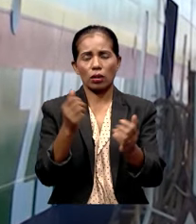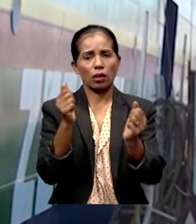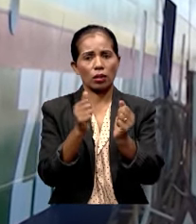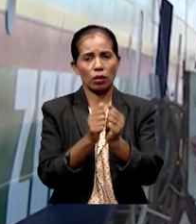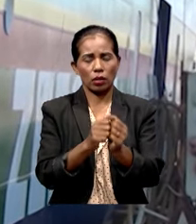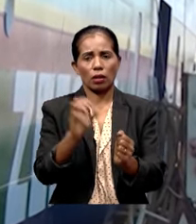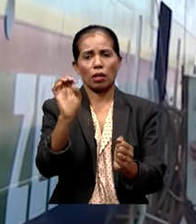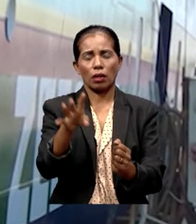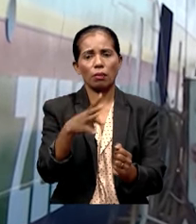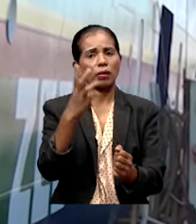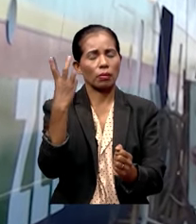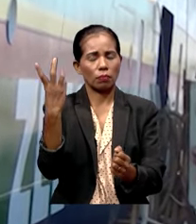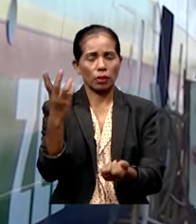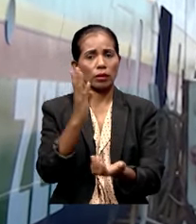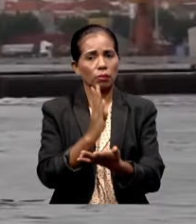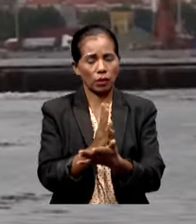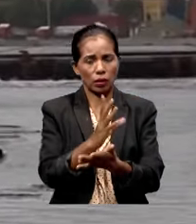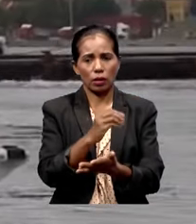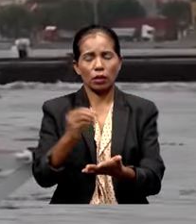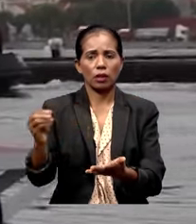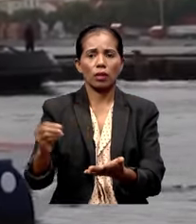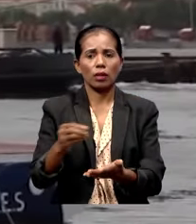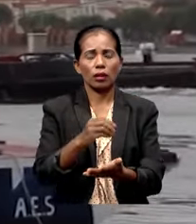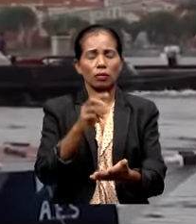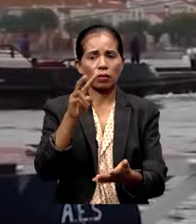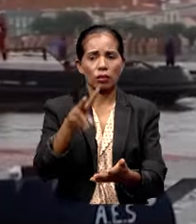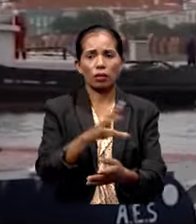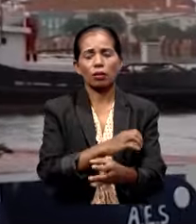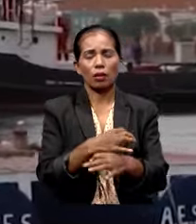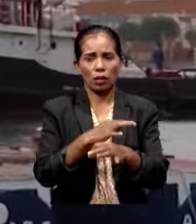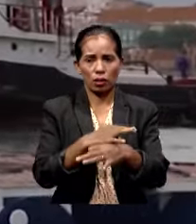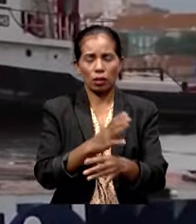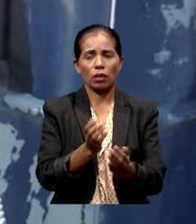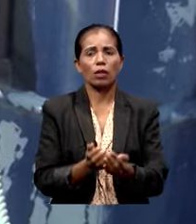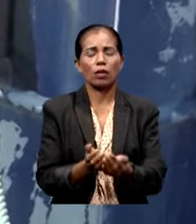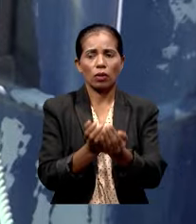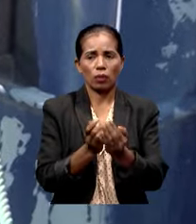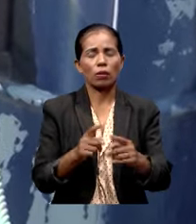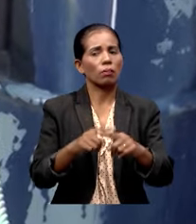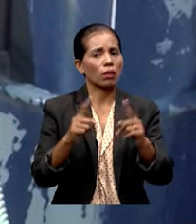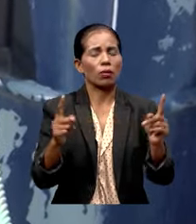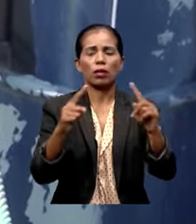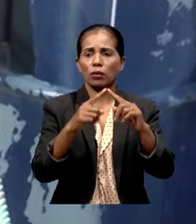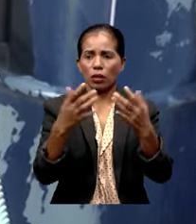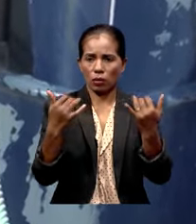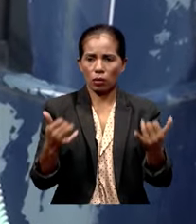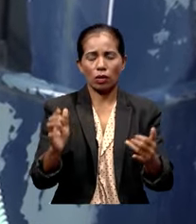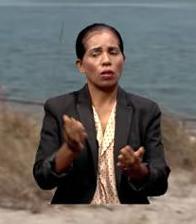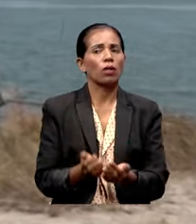tokon sanulu resinen, inklui tokon rua ba pontoins atu konklui rehabilitasau rohak solok, mai be to daudaung ne